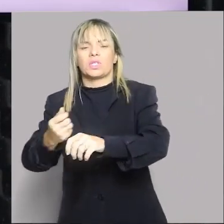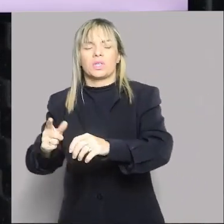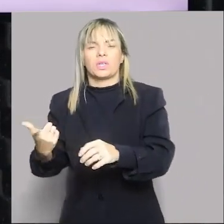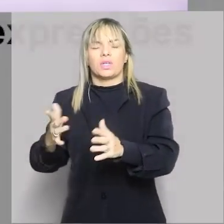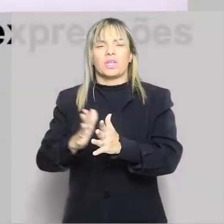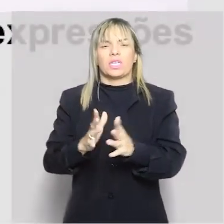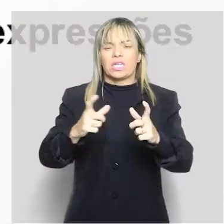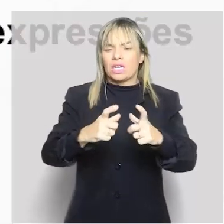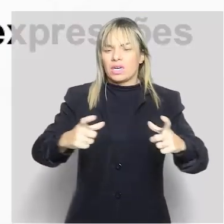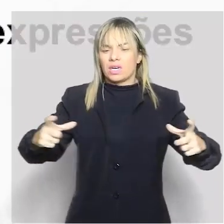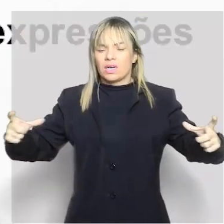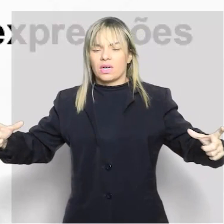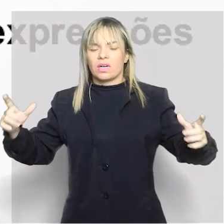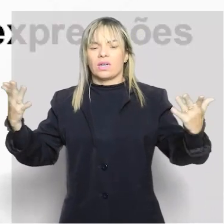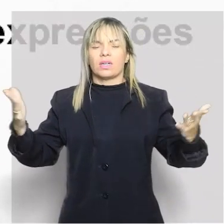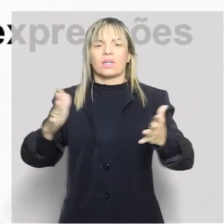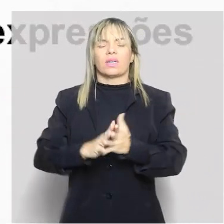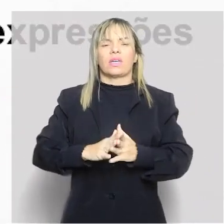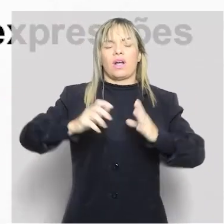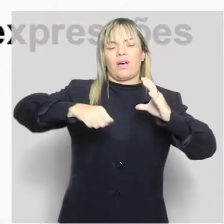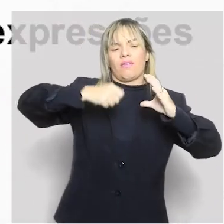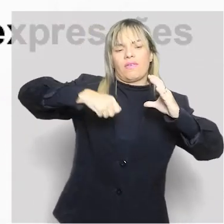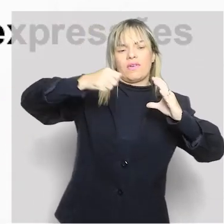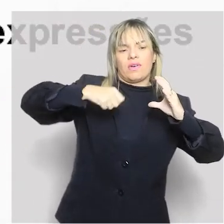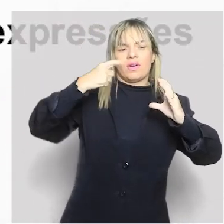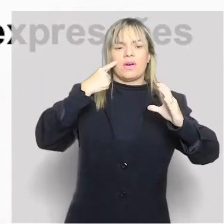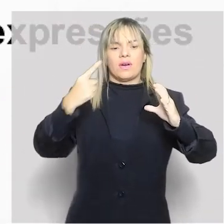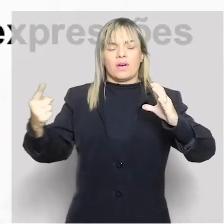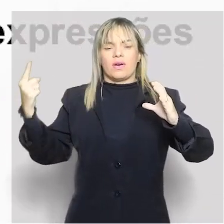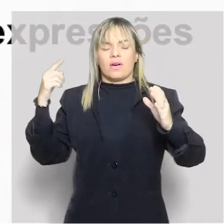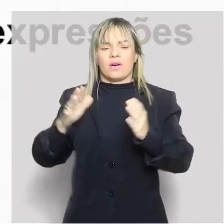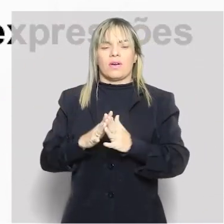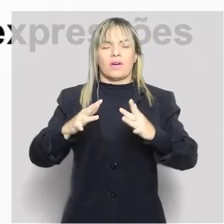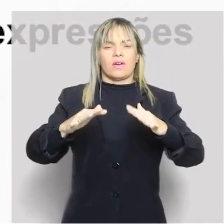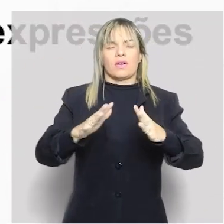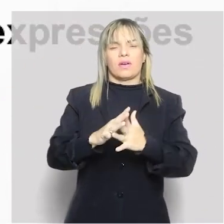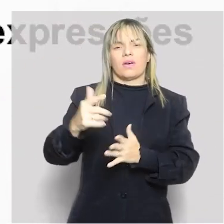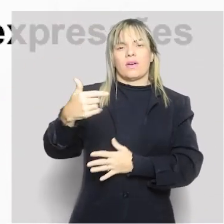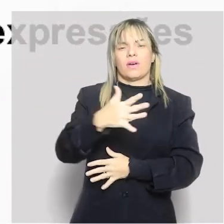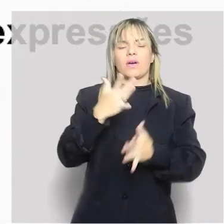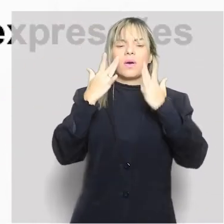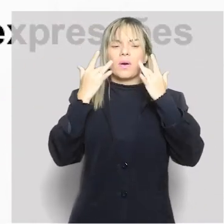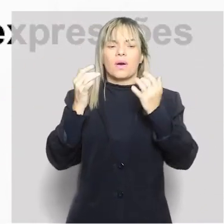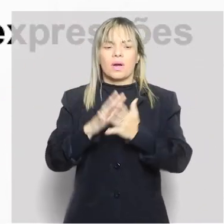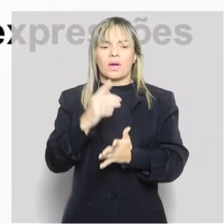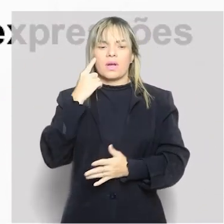metragens. E esse manifesto das 7 artes, ele define a música,